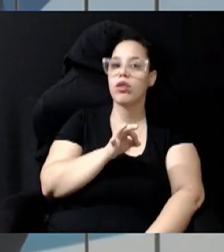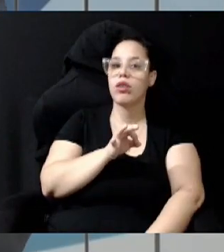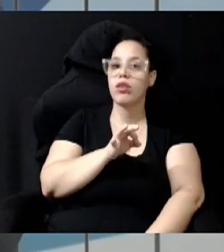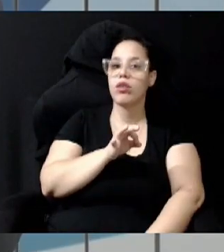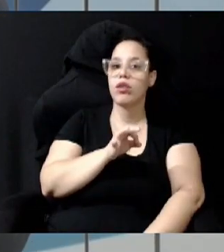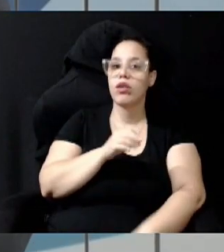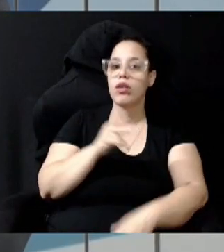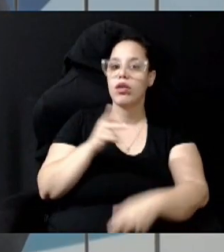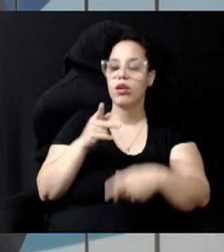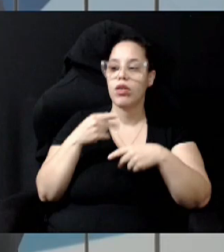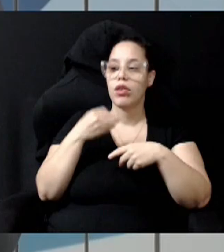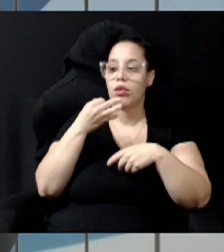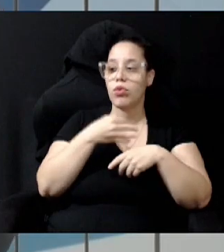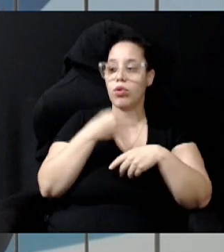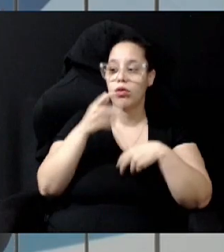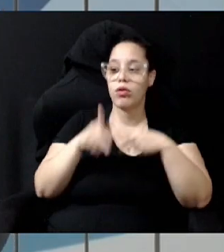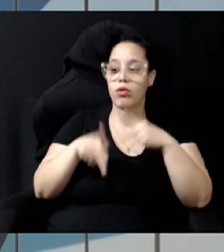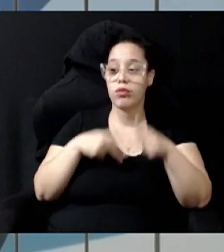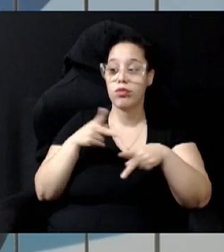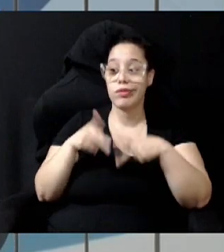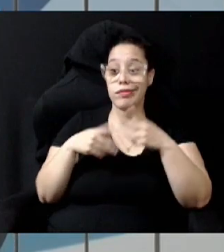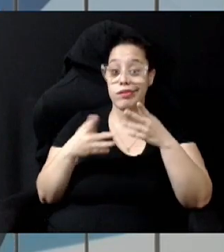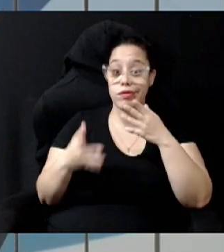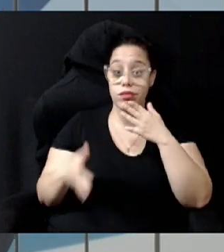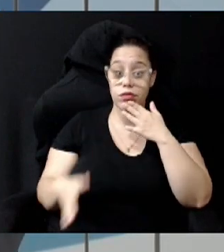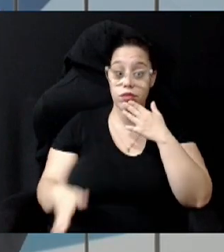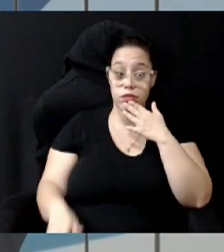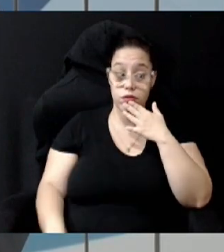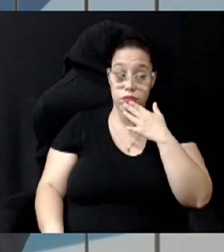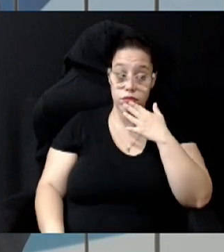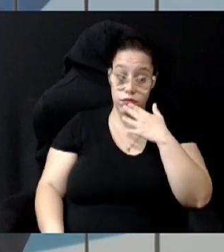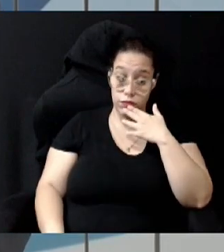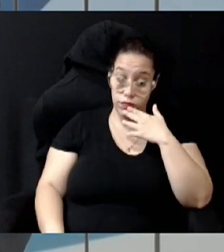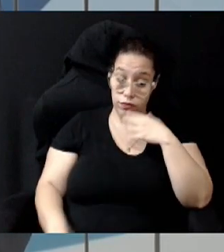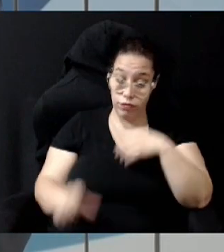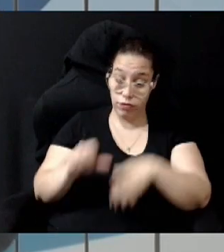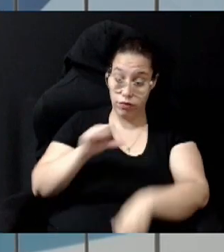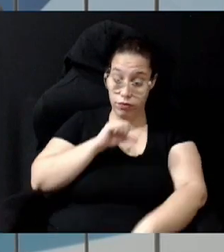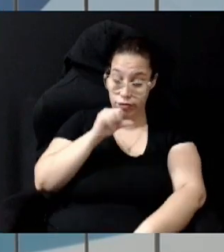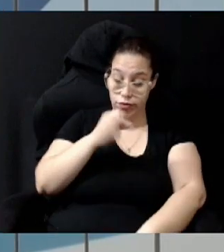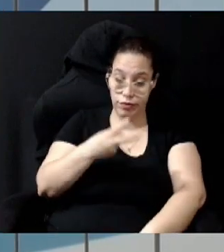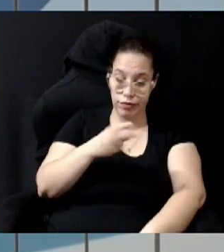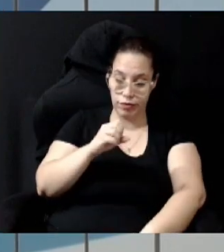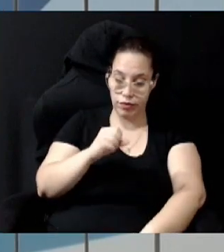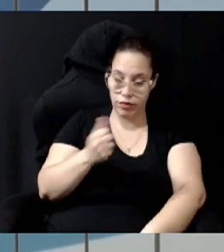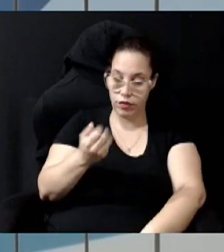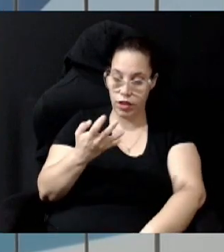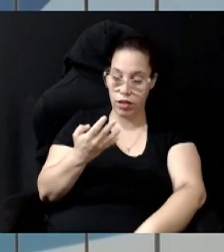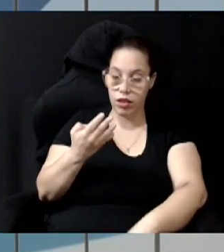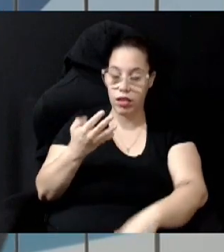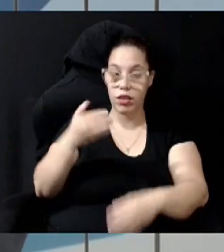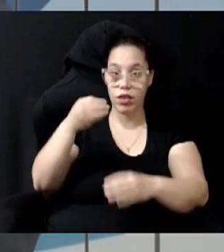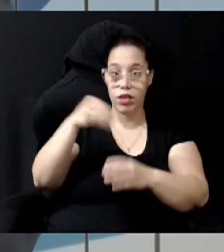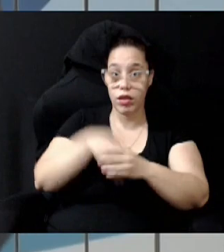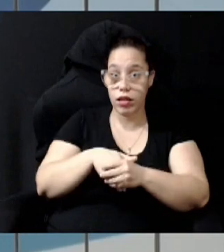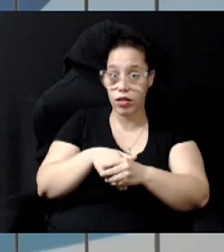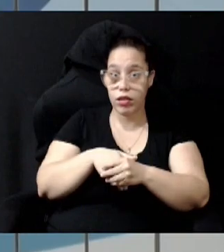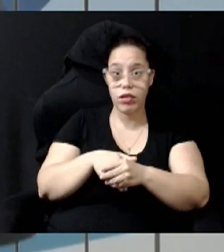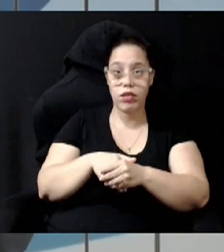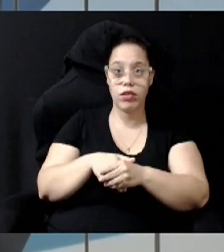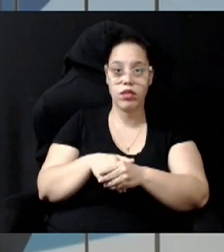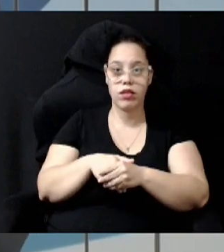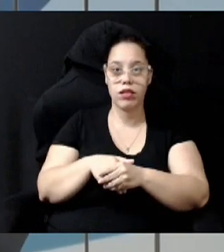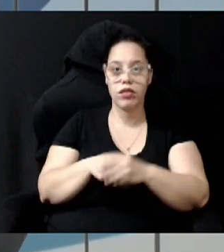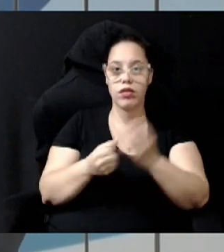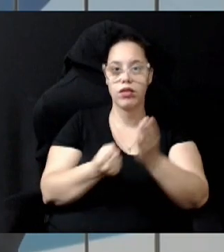sensível. E a coisa vai ficando ruim, né? 2014, ano da eleição, coincidentemente, surge um troço lá